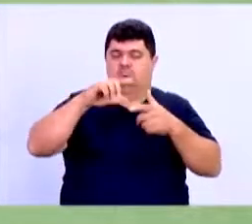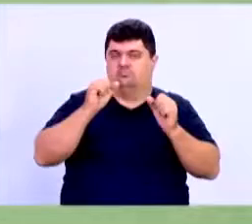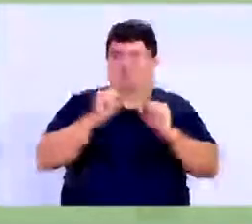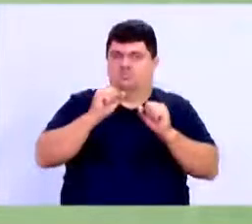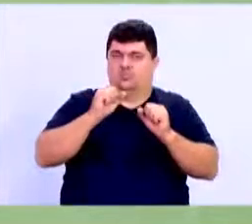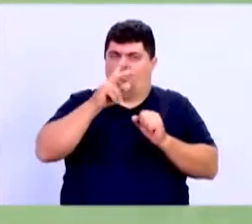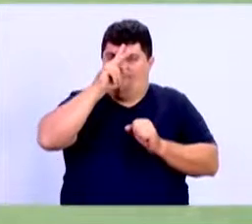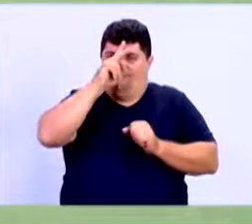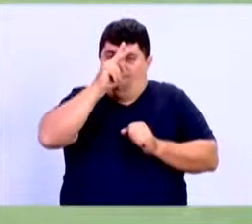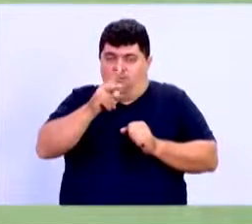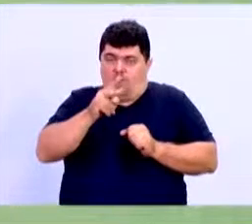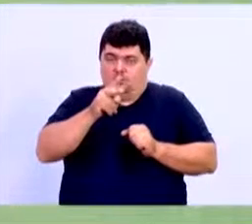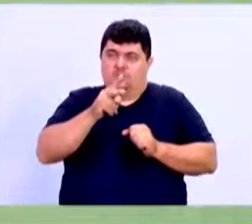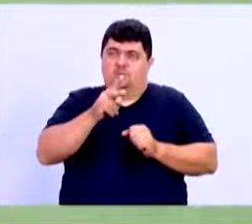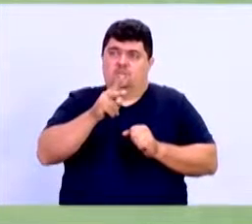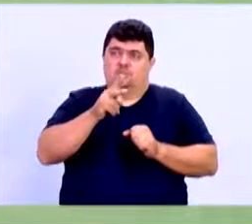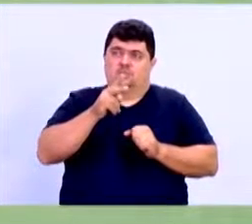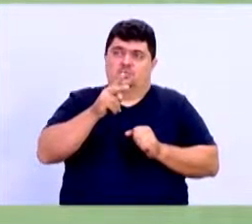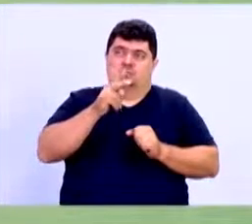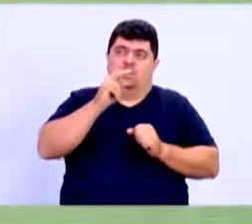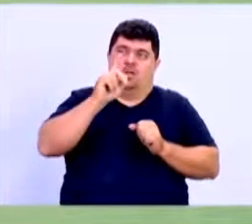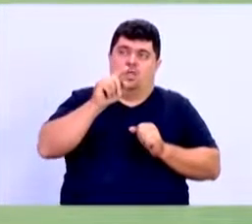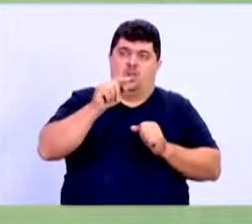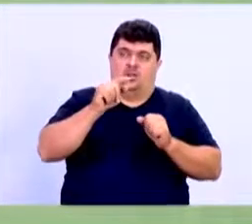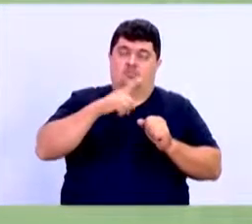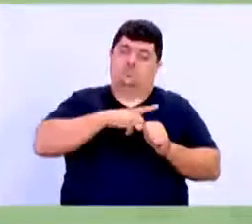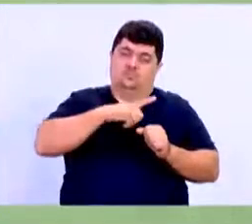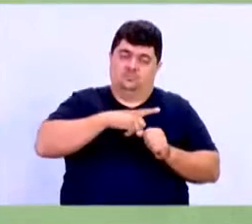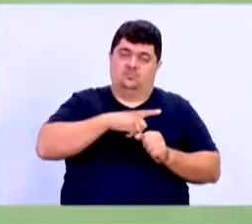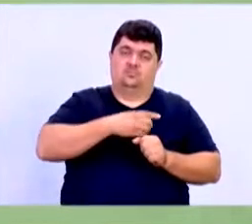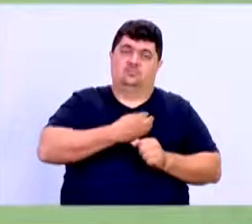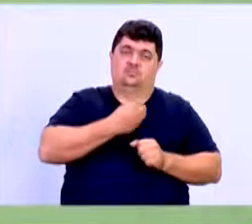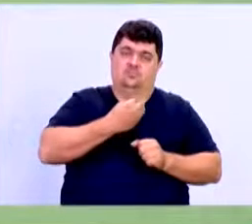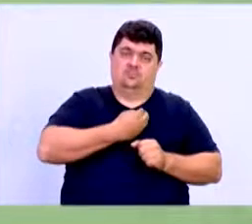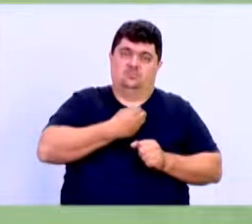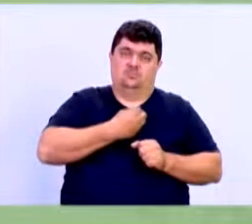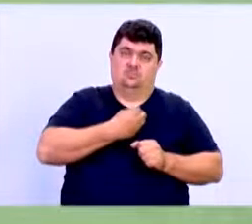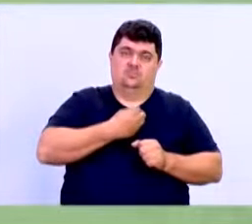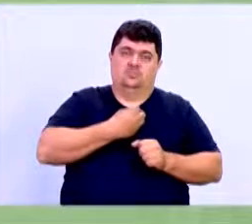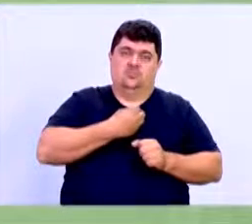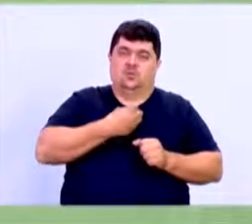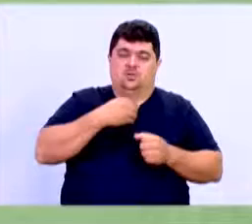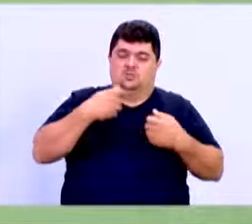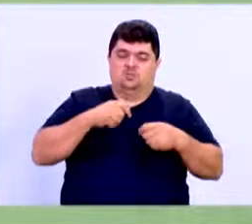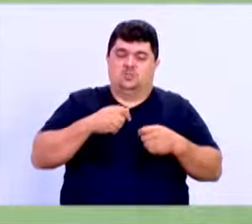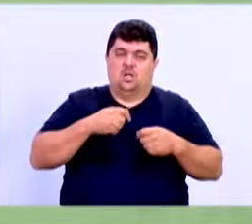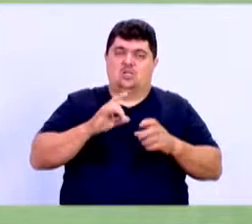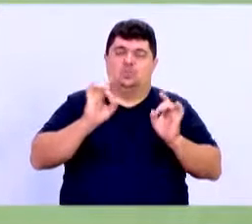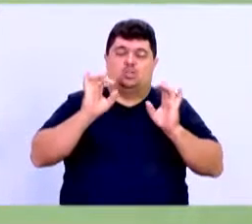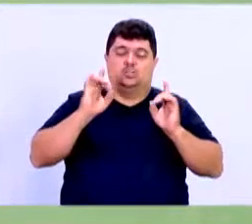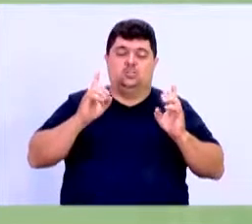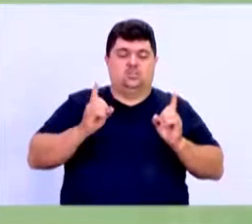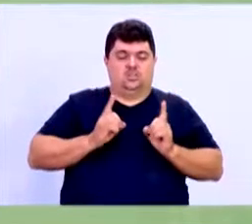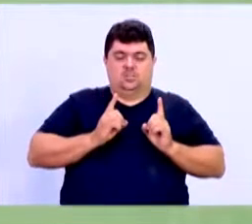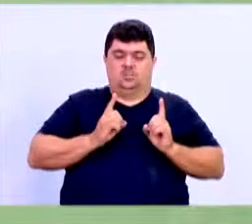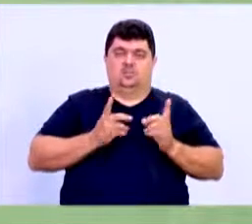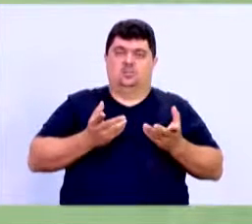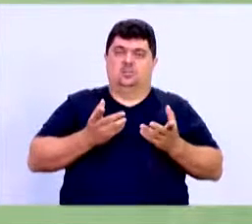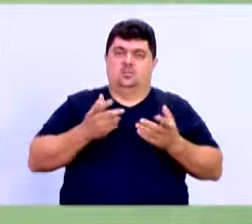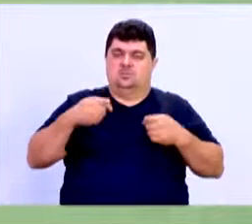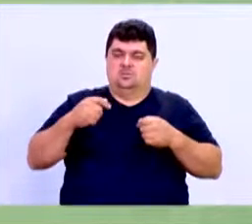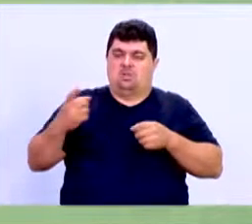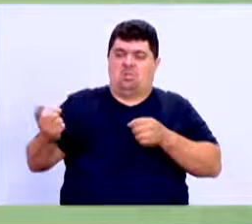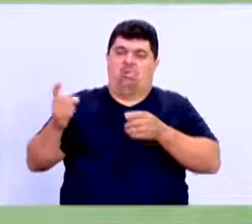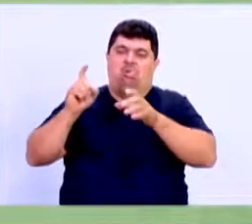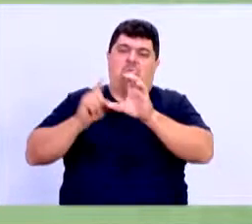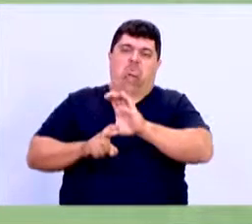fortes. O que são as entidades fortes? São aquelas cuja existência independe de outra entidade.